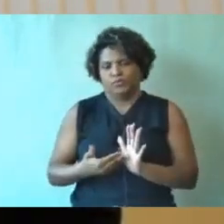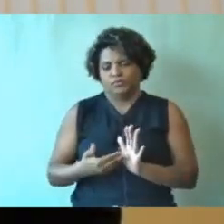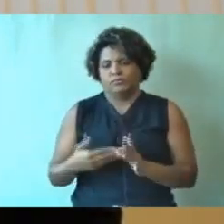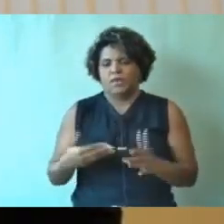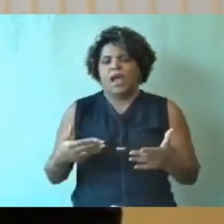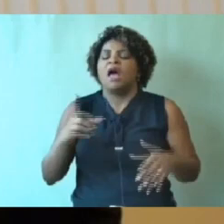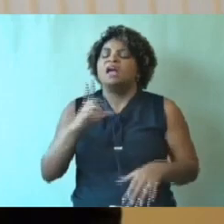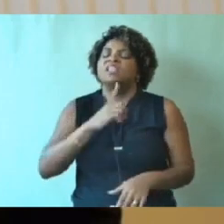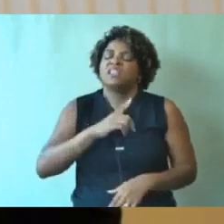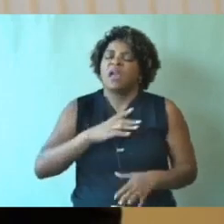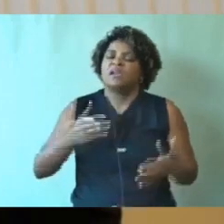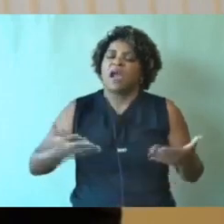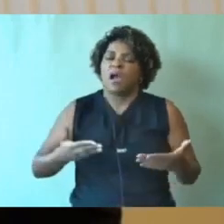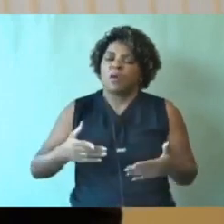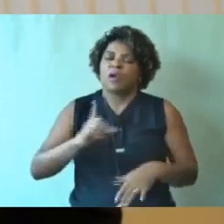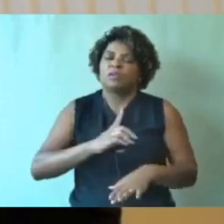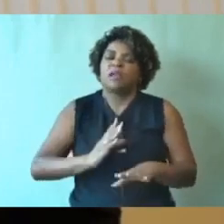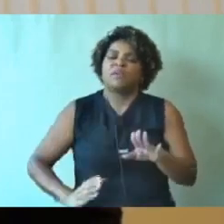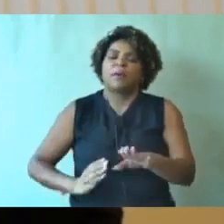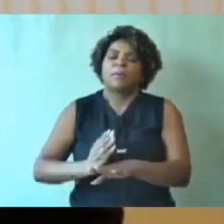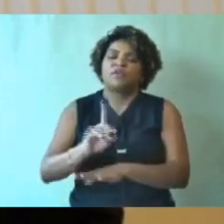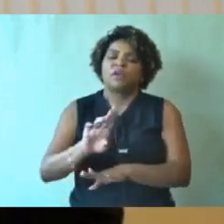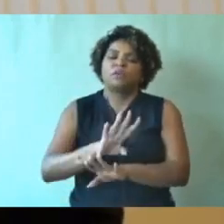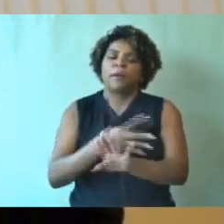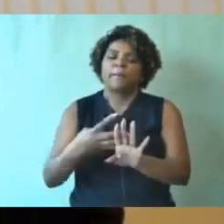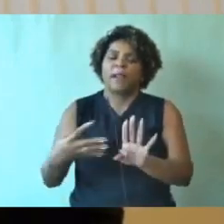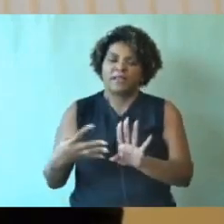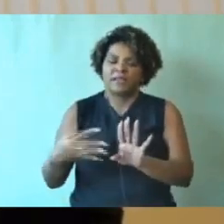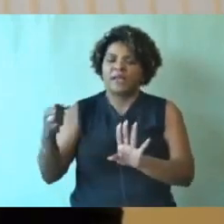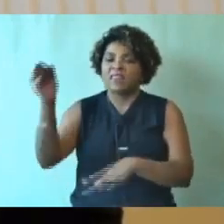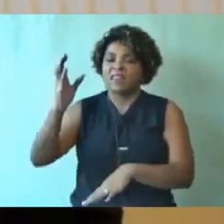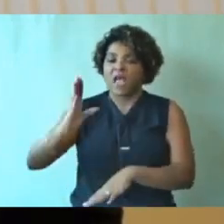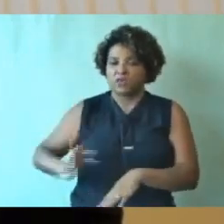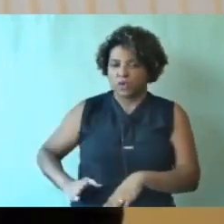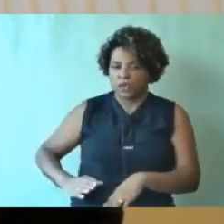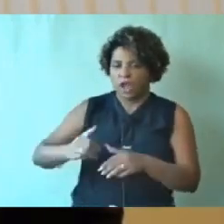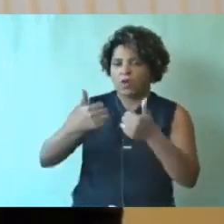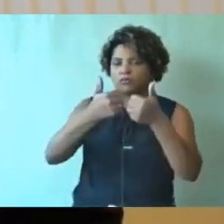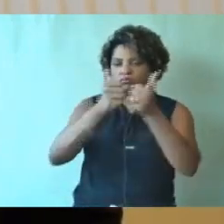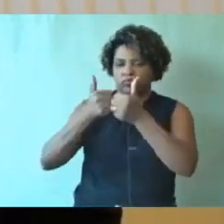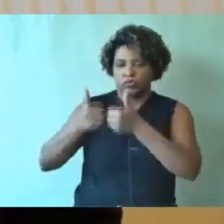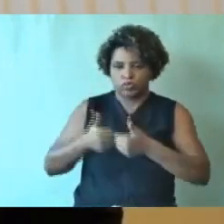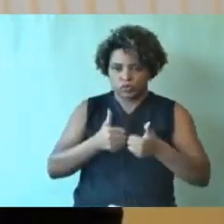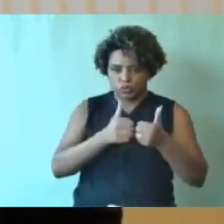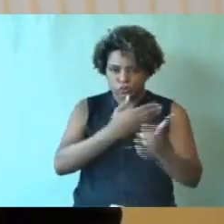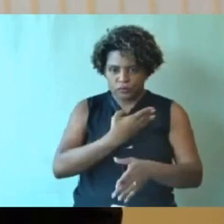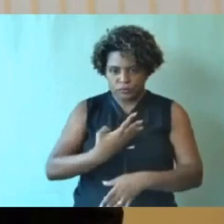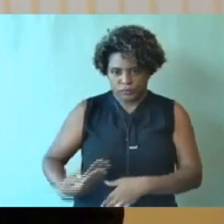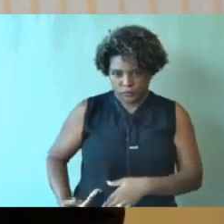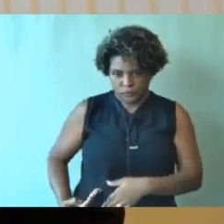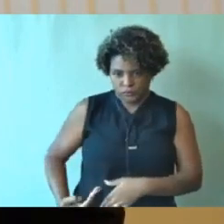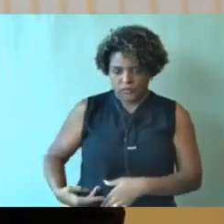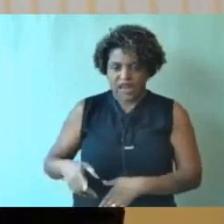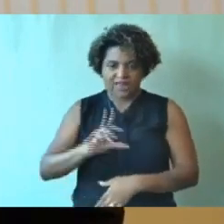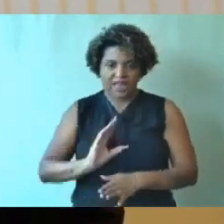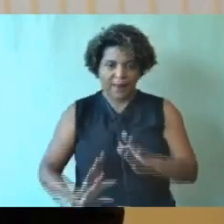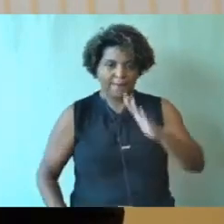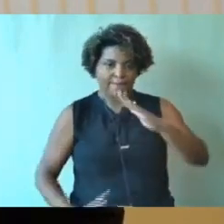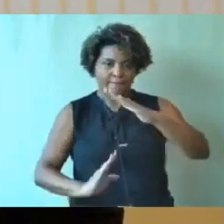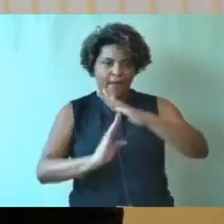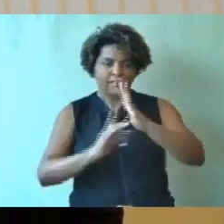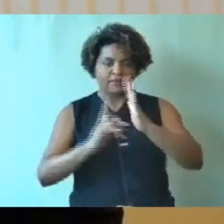planilha da Associação Nacional de Transporte Público, referência nacional, comparando mínimos e máximo, na